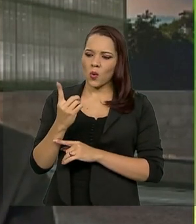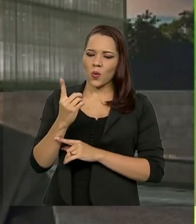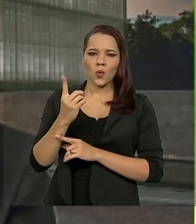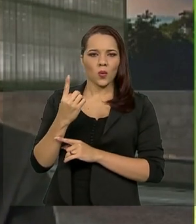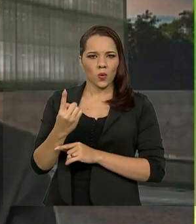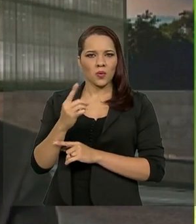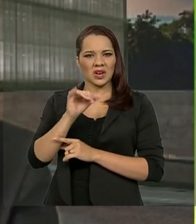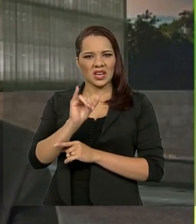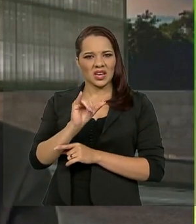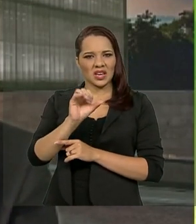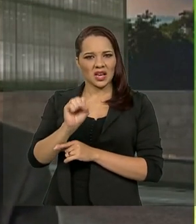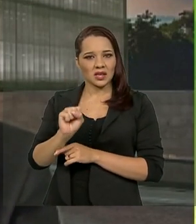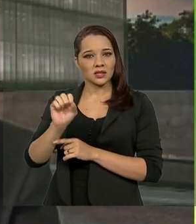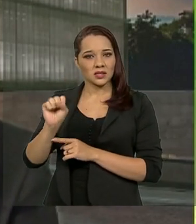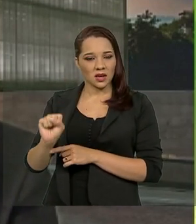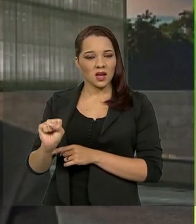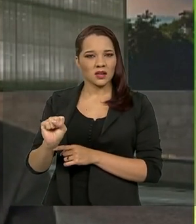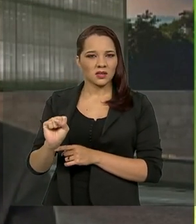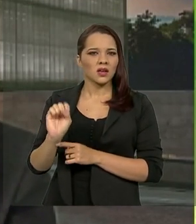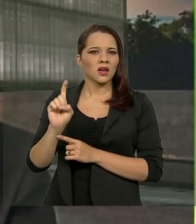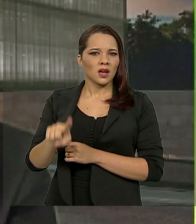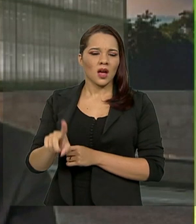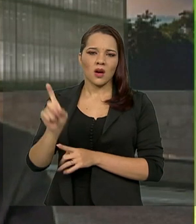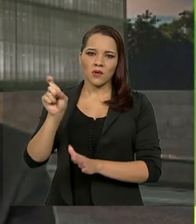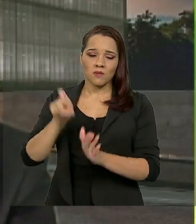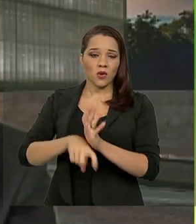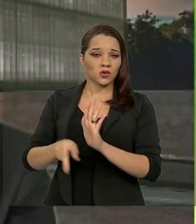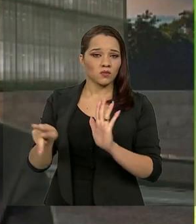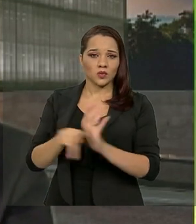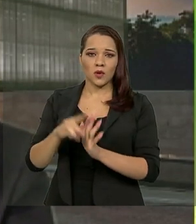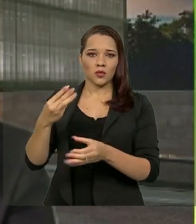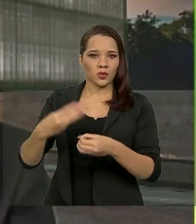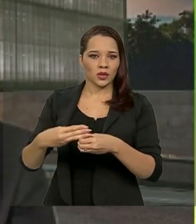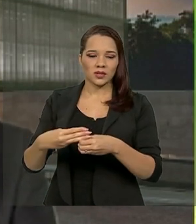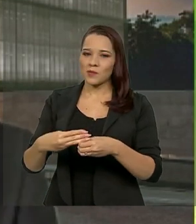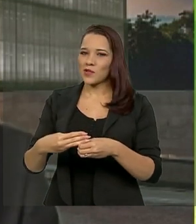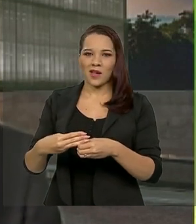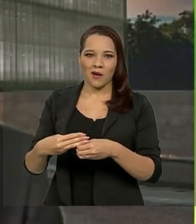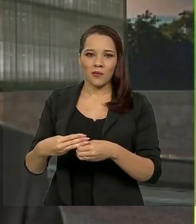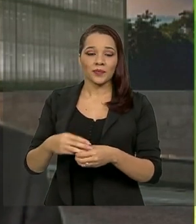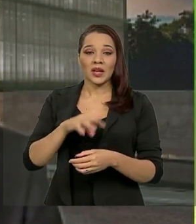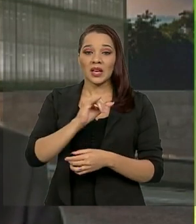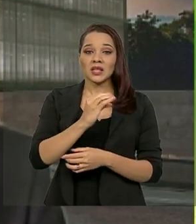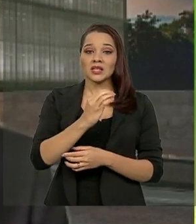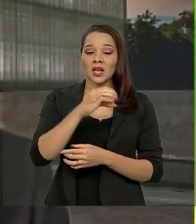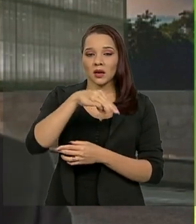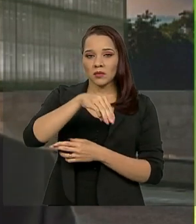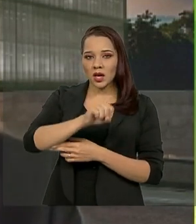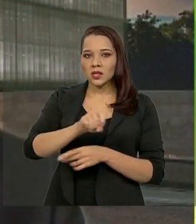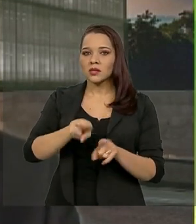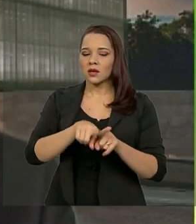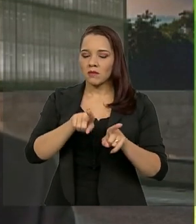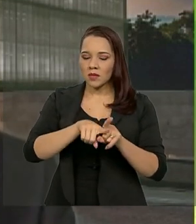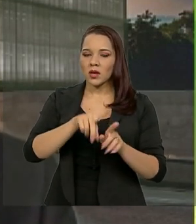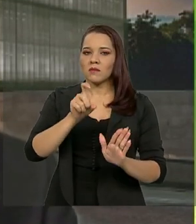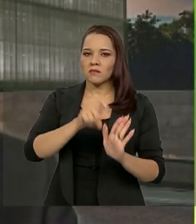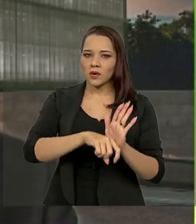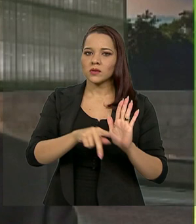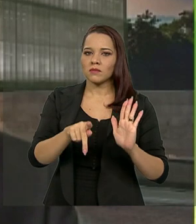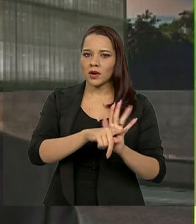ISS é o imposto municipal. Não. O ICMS também é um imposto